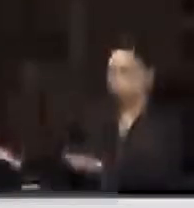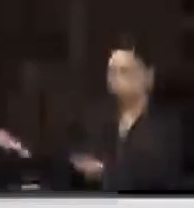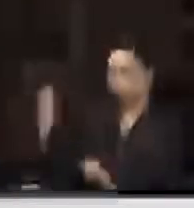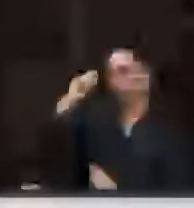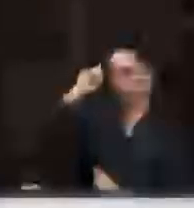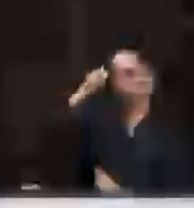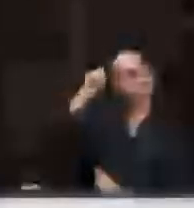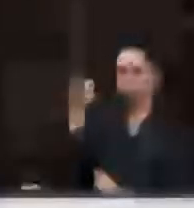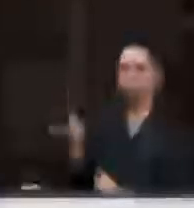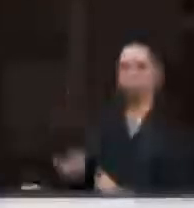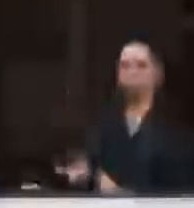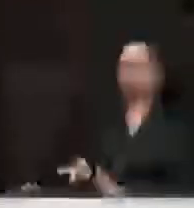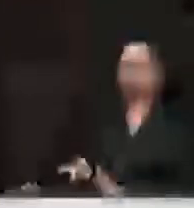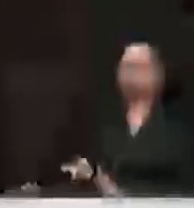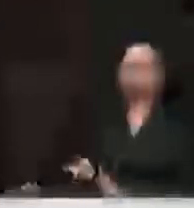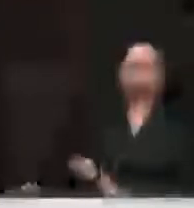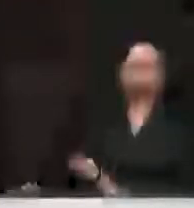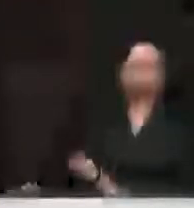Ainda